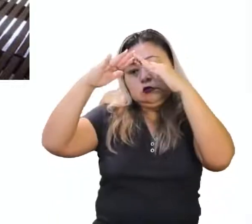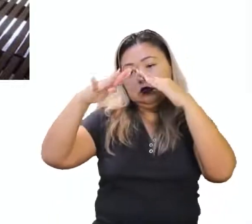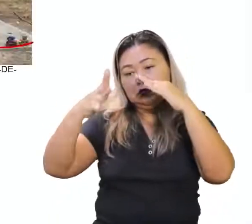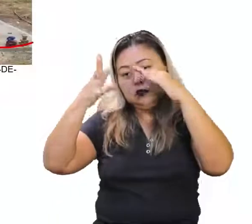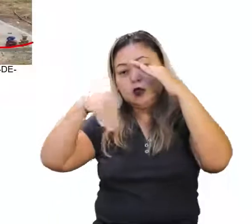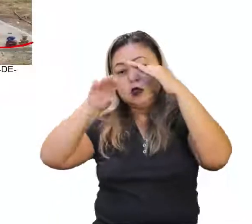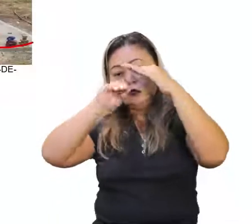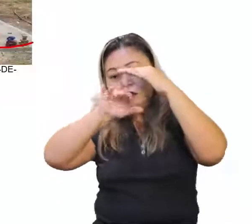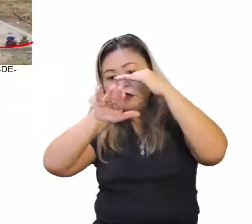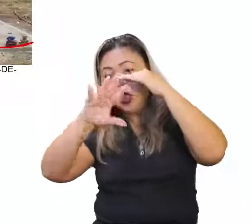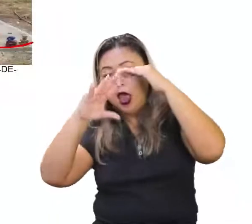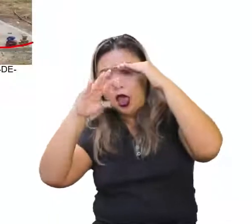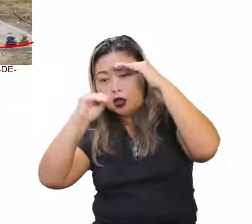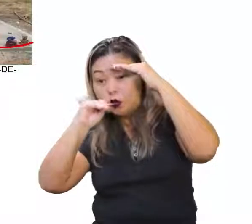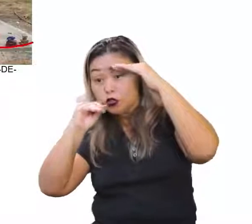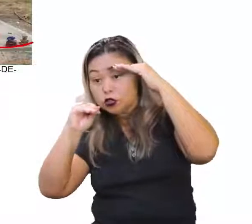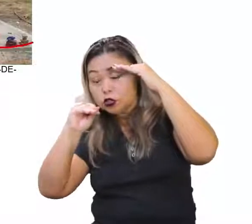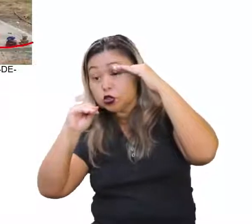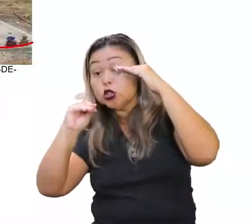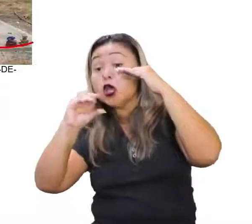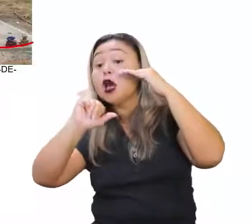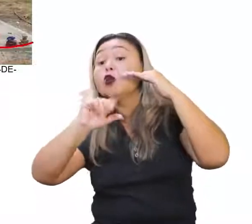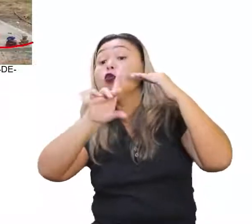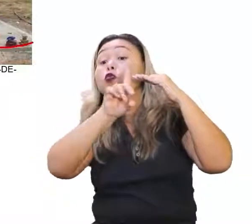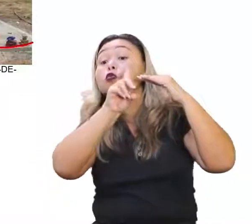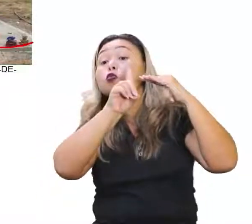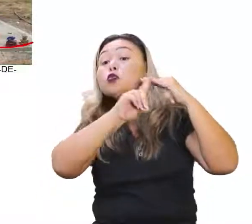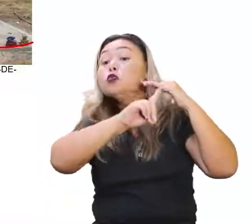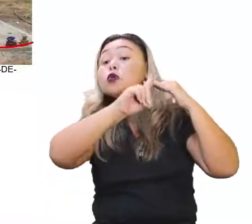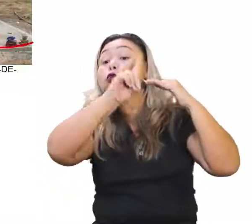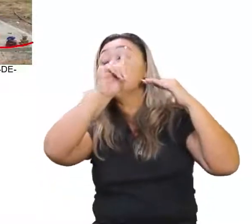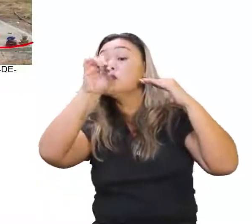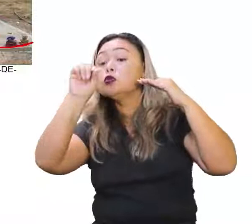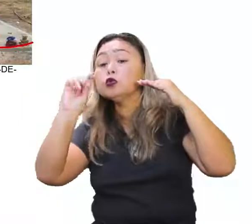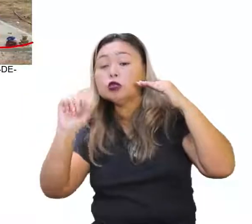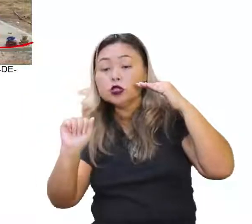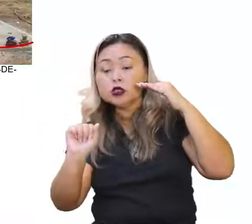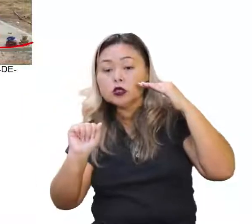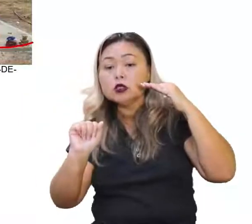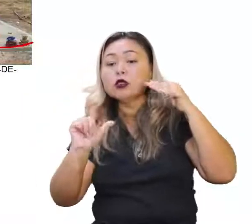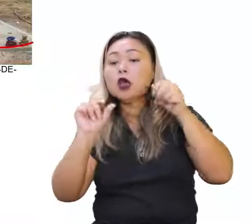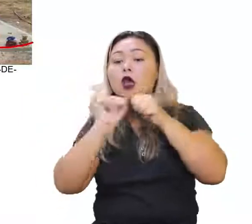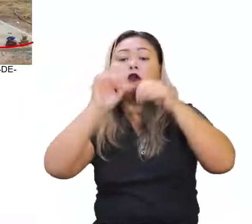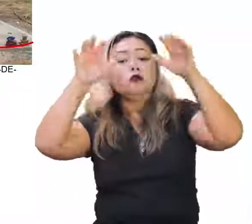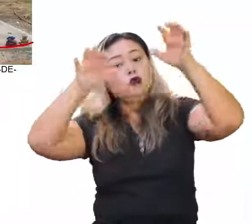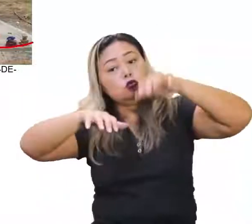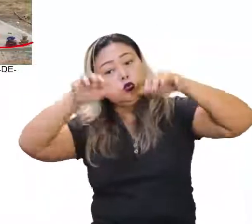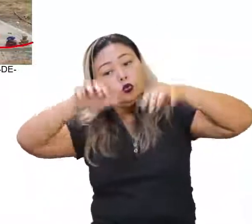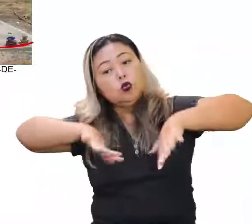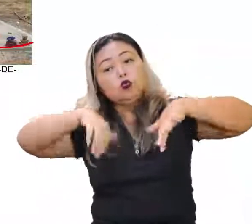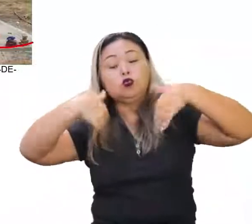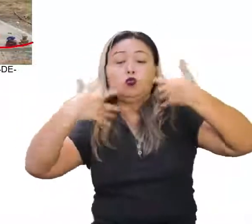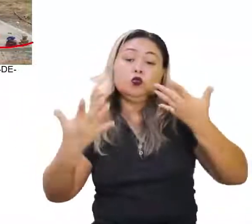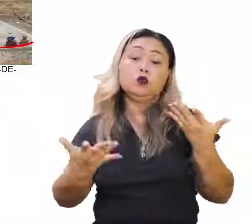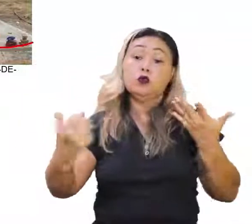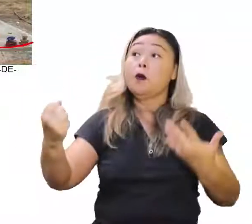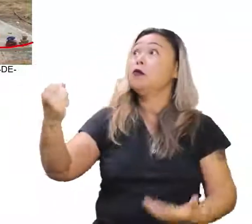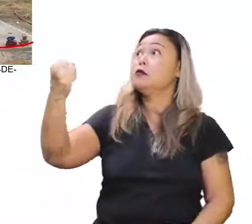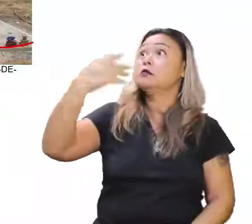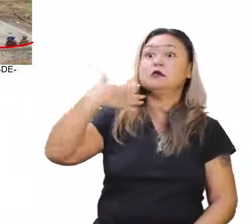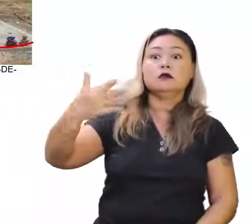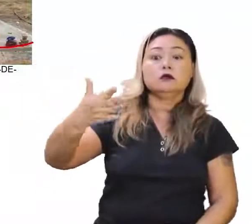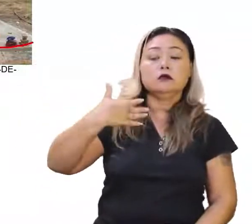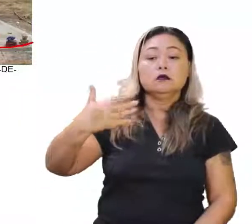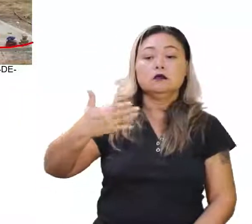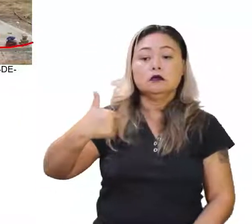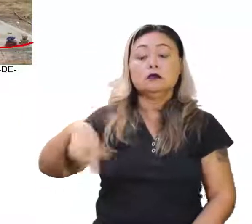animal fica aqui dentro do aprisco. E durante o dia, alguns, dependendo se estiver chovendo, se estiver muito quente,